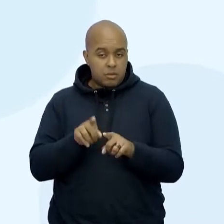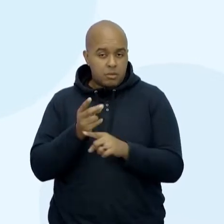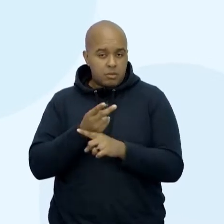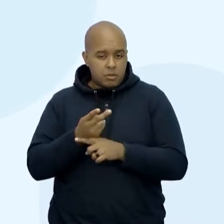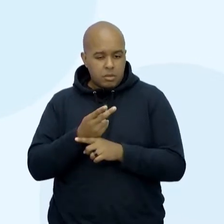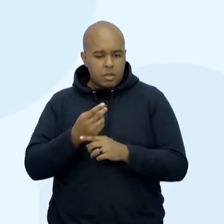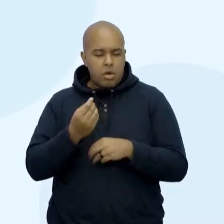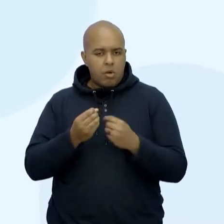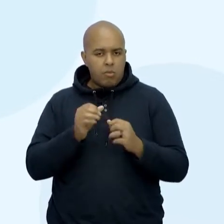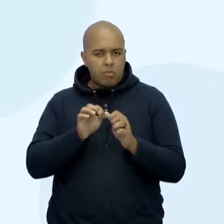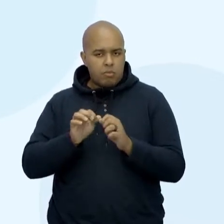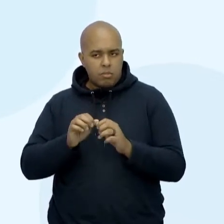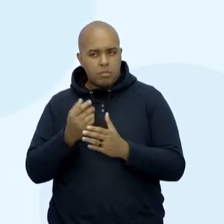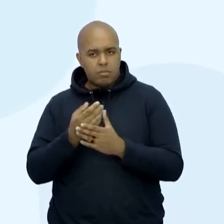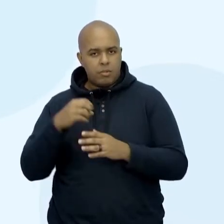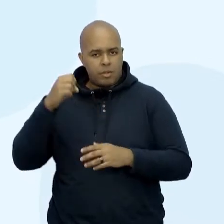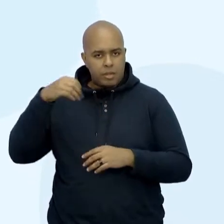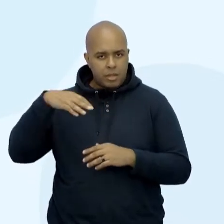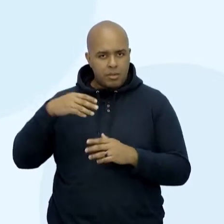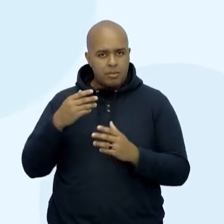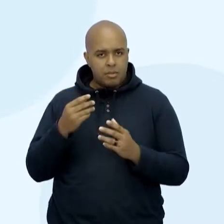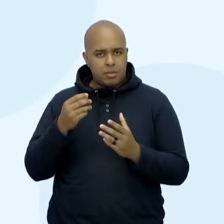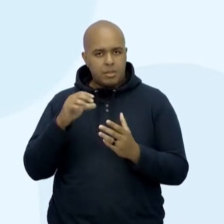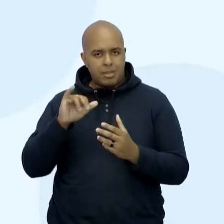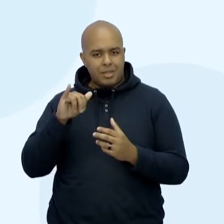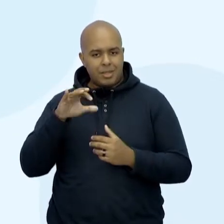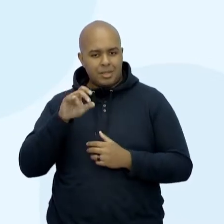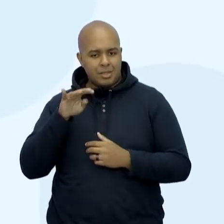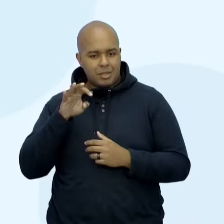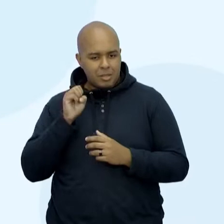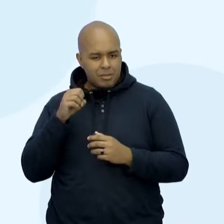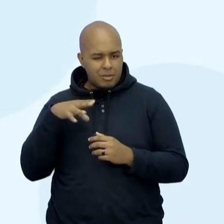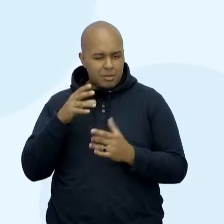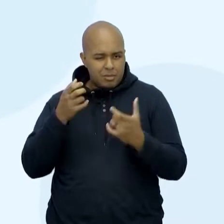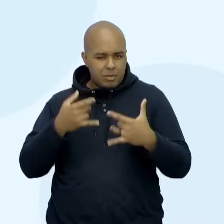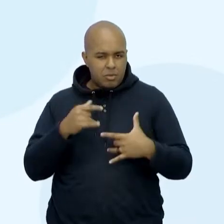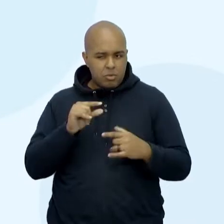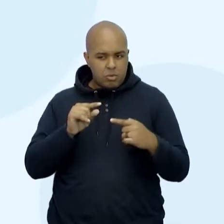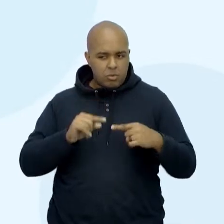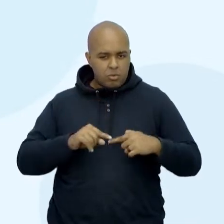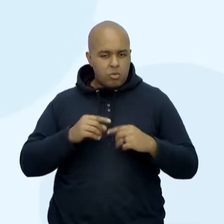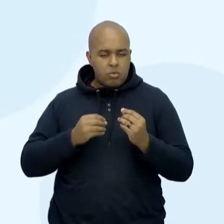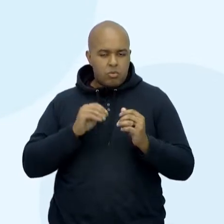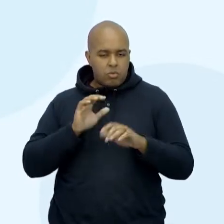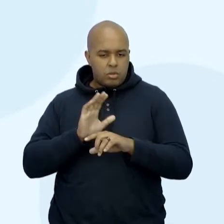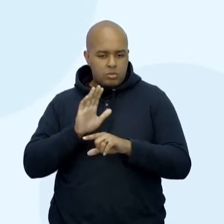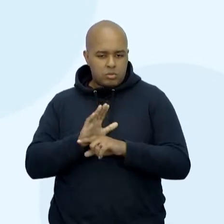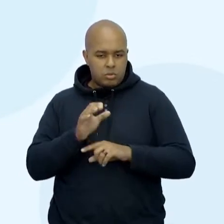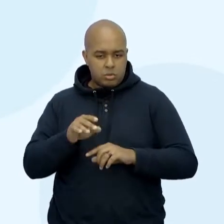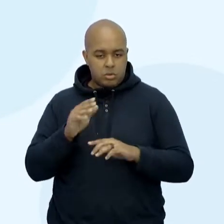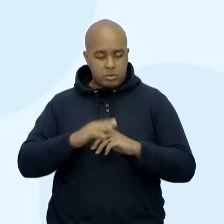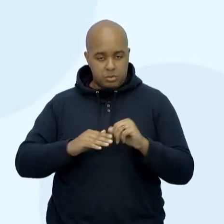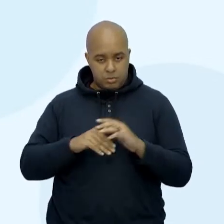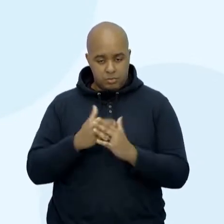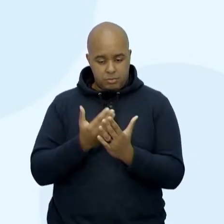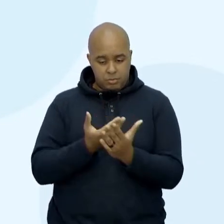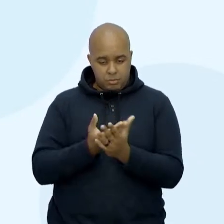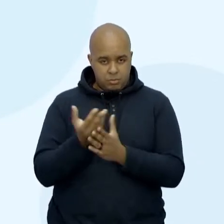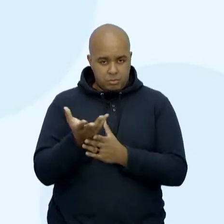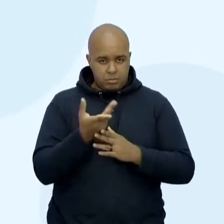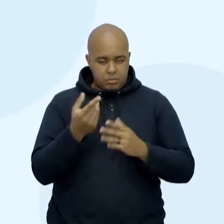investigar o funcionamento de uma lâmpada incandescente e discutir um pouquinho sobre a sua eficiência. As habilidades que nós